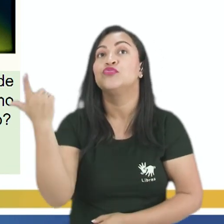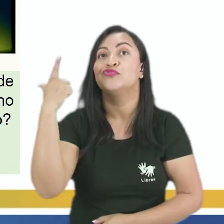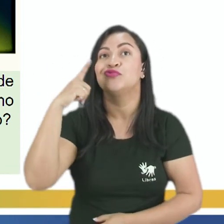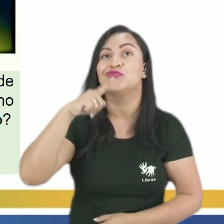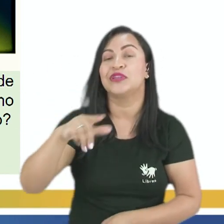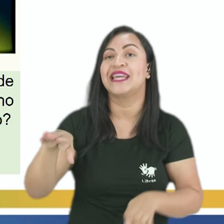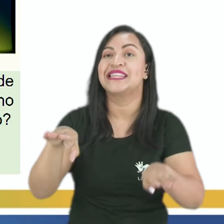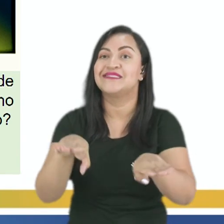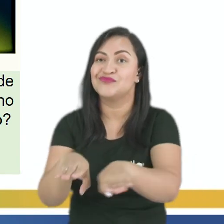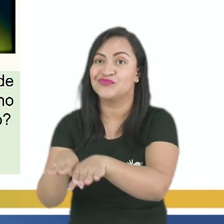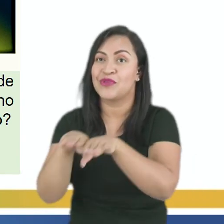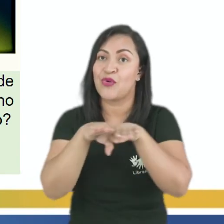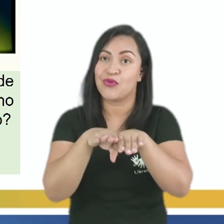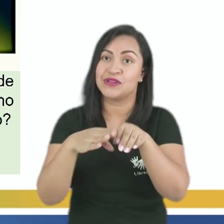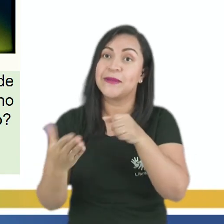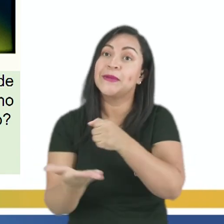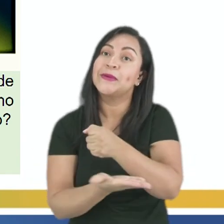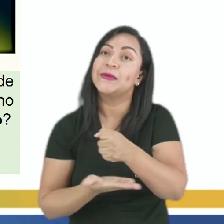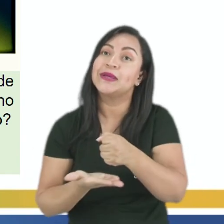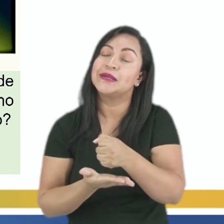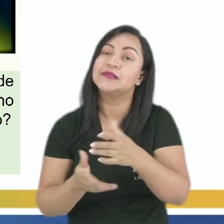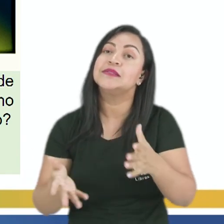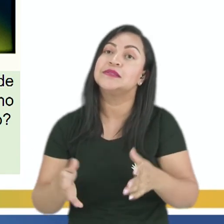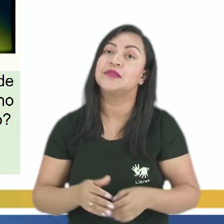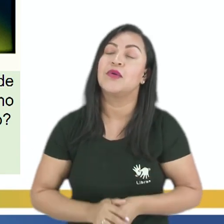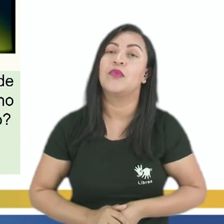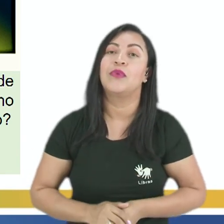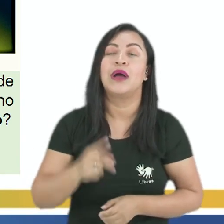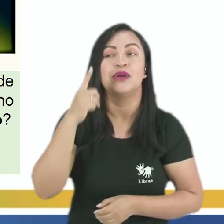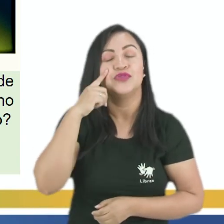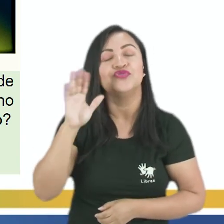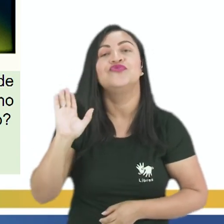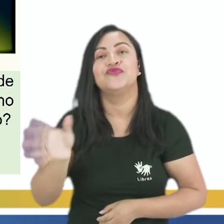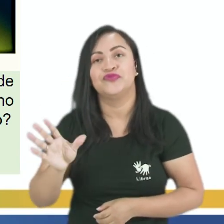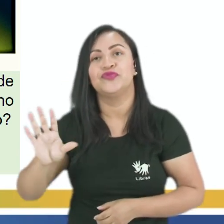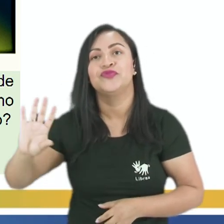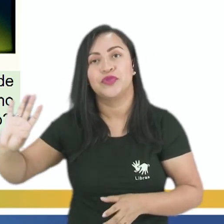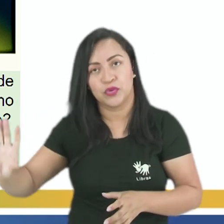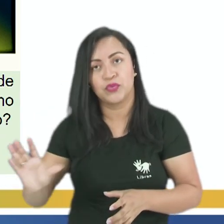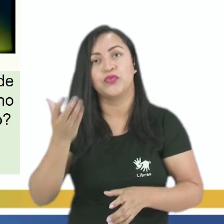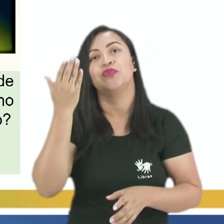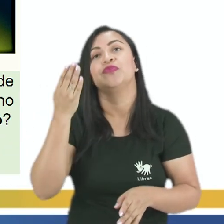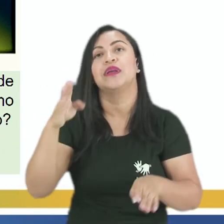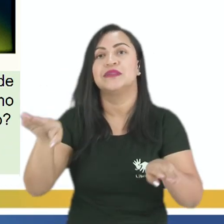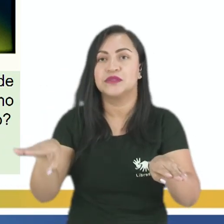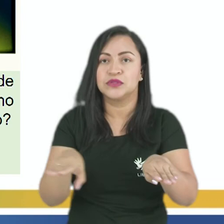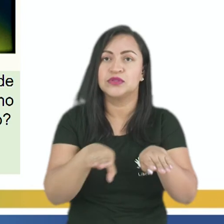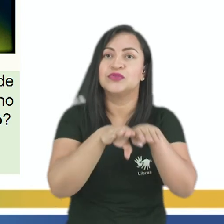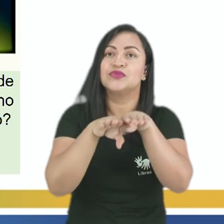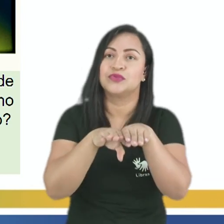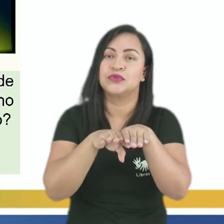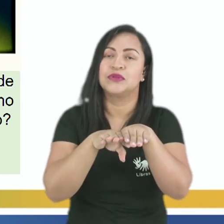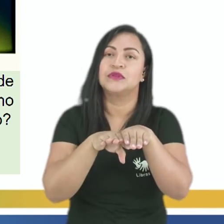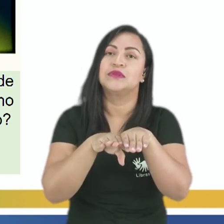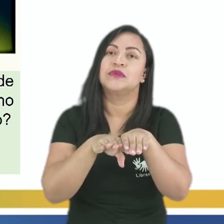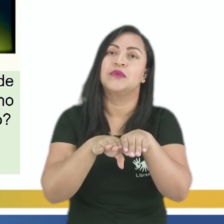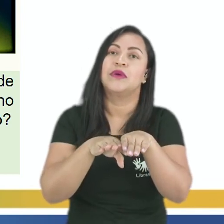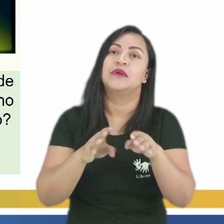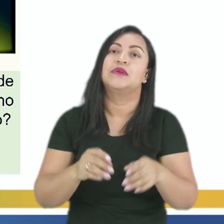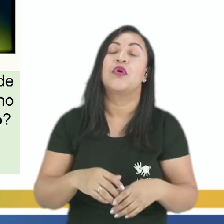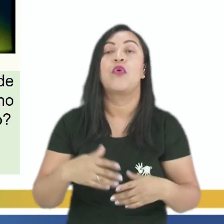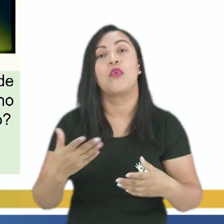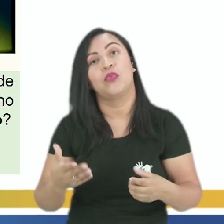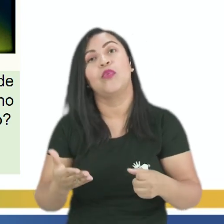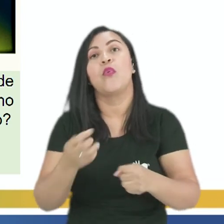nós vimos que ocorre a reação de neutralização, onde o ácido ele consegue neutralizar uma base ou vice-versa, a